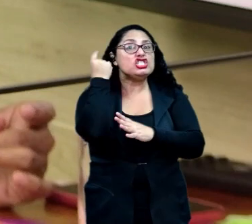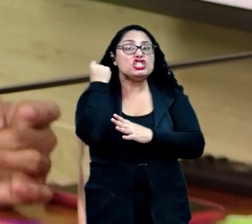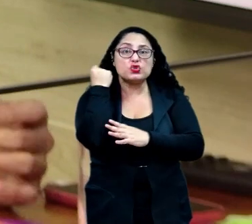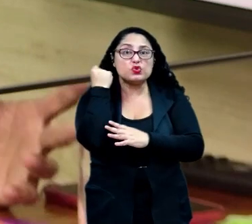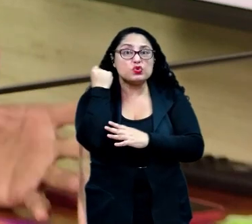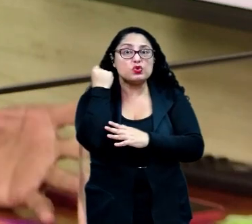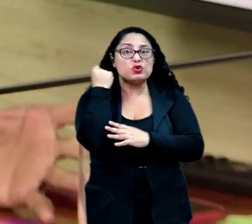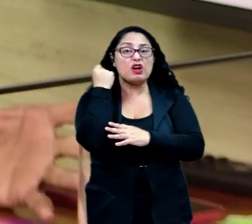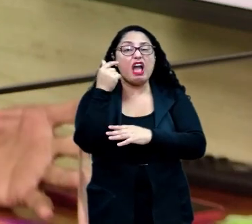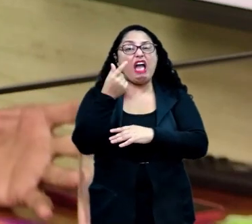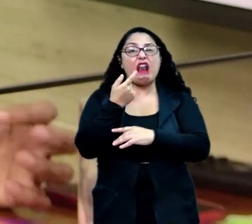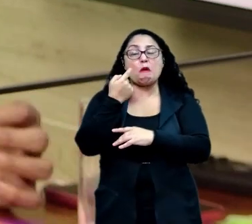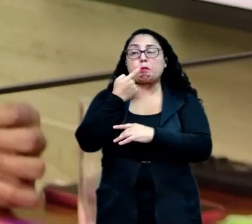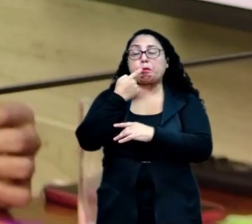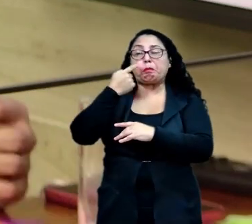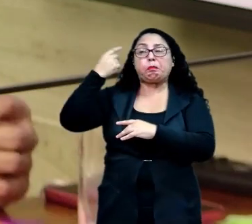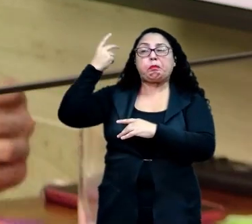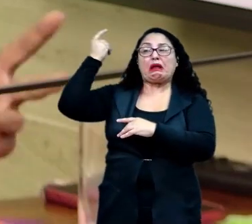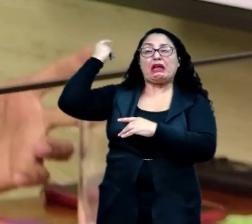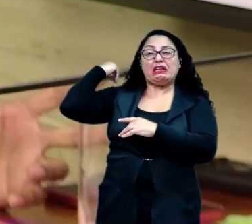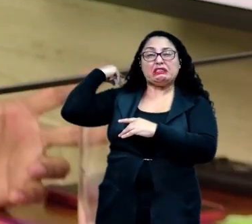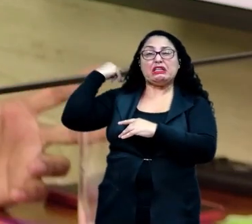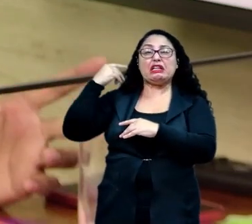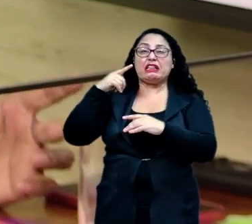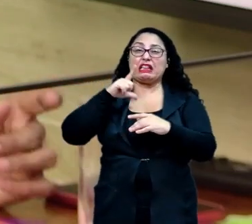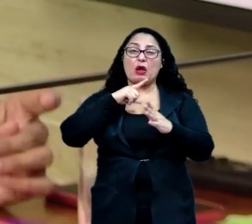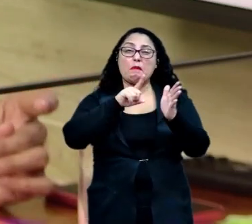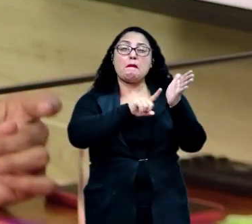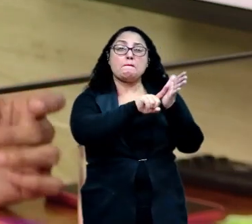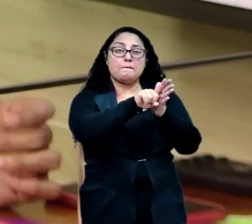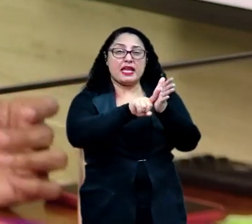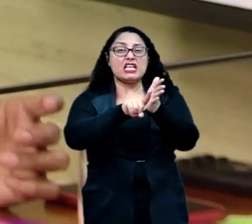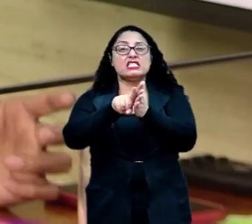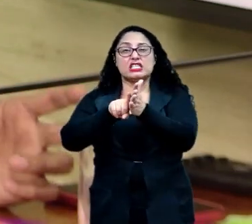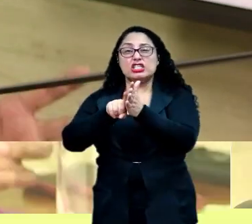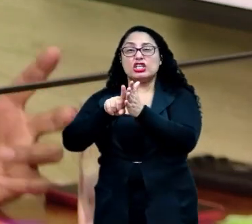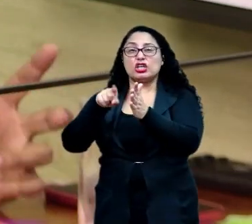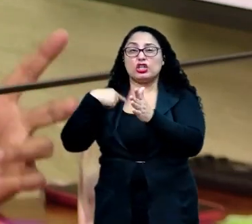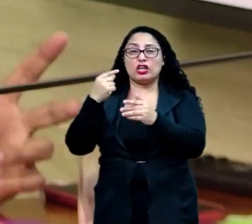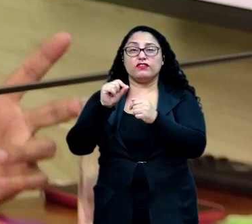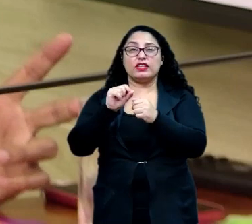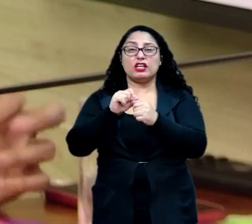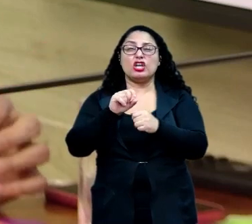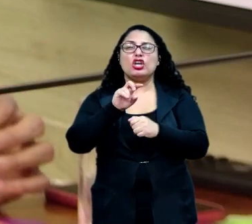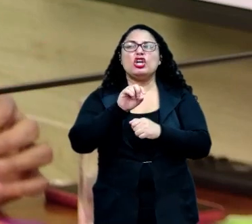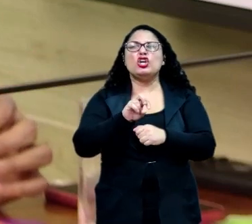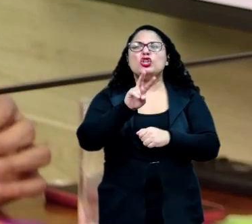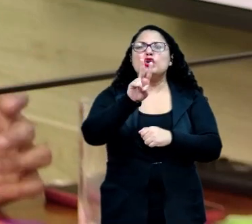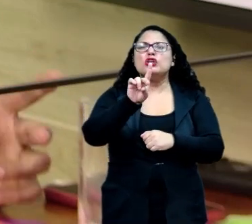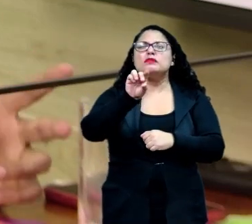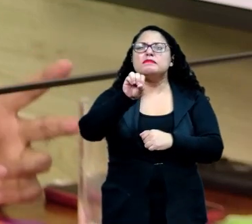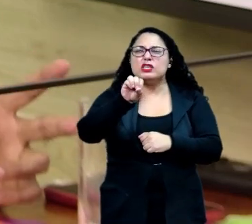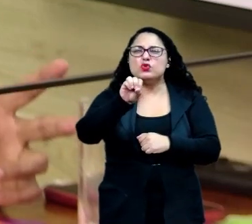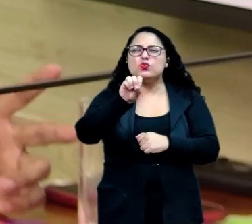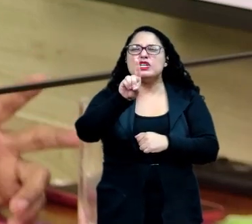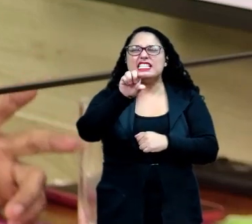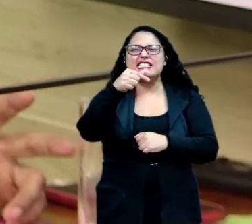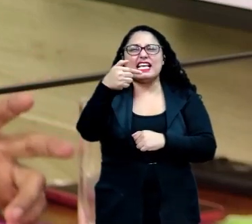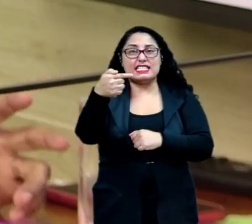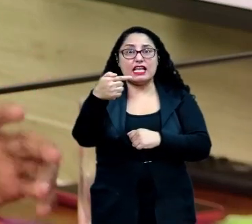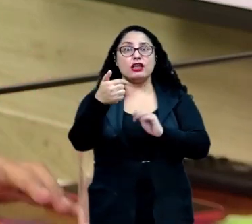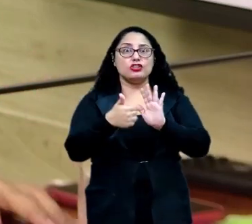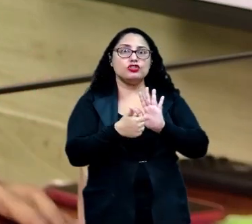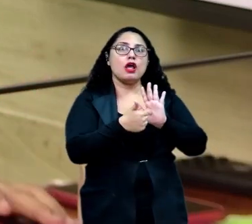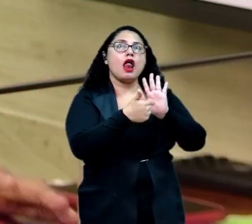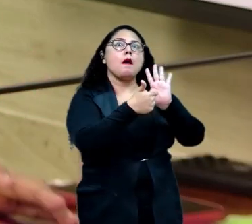ela é démodé. Tem uma pesquisa que a gente realizou, salvo me engano, em 2017, e ela